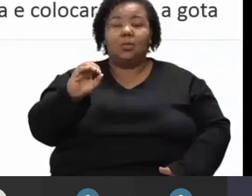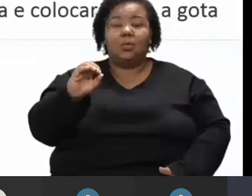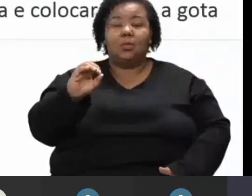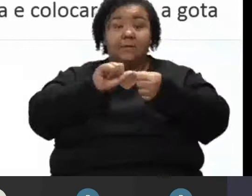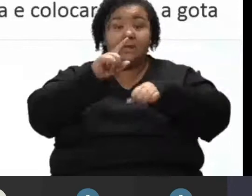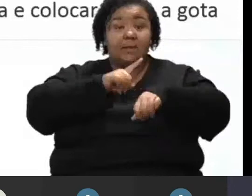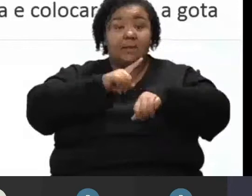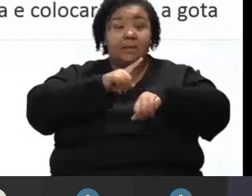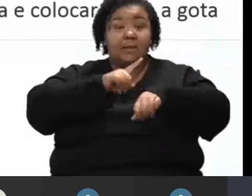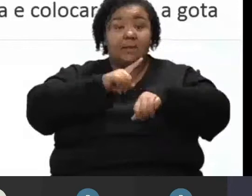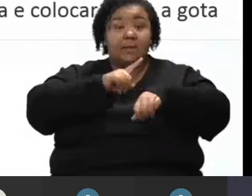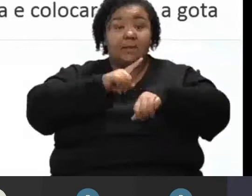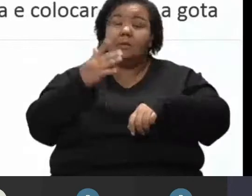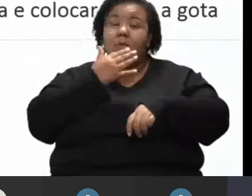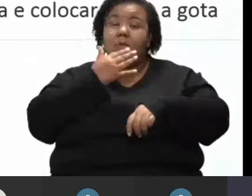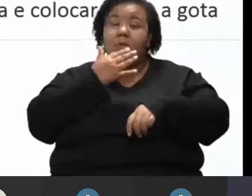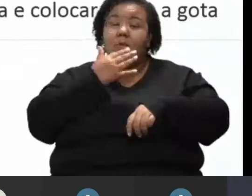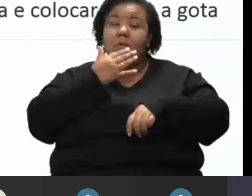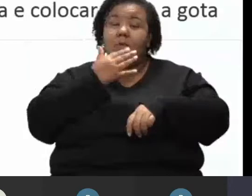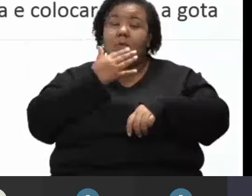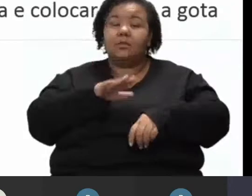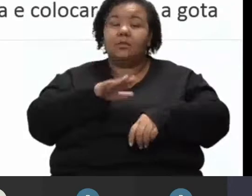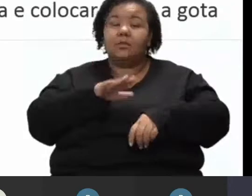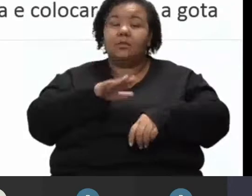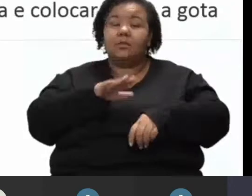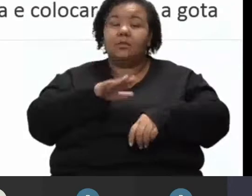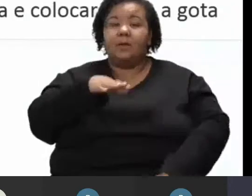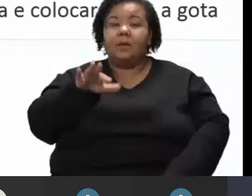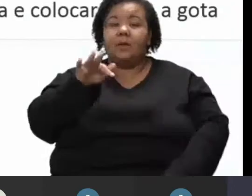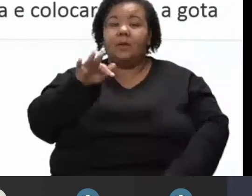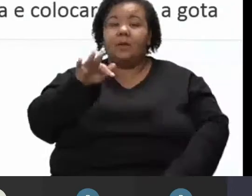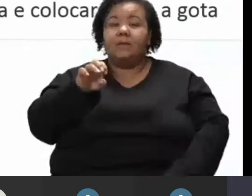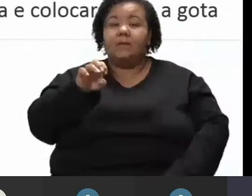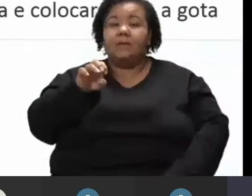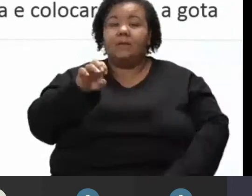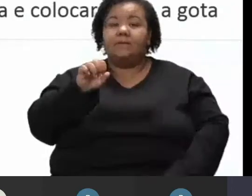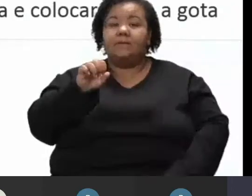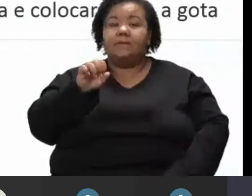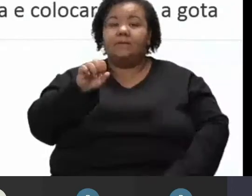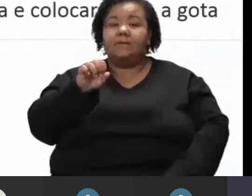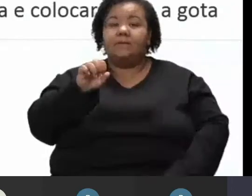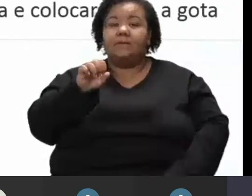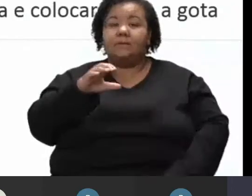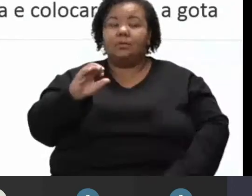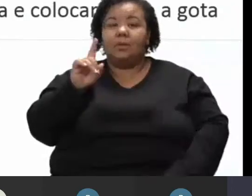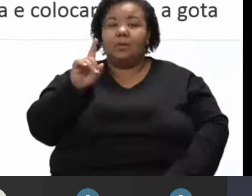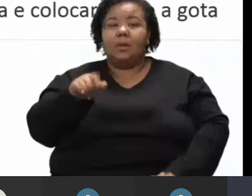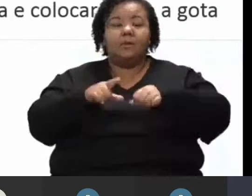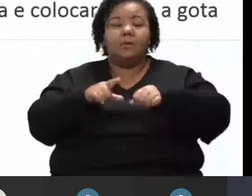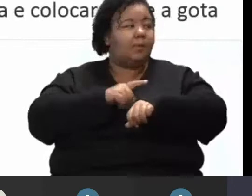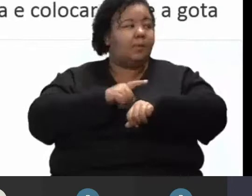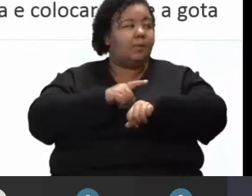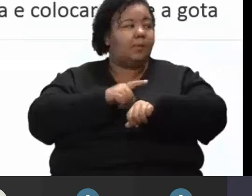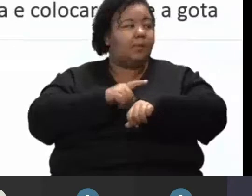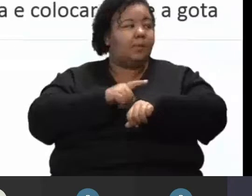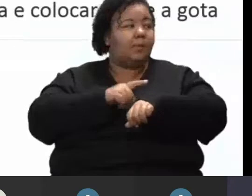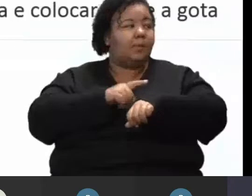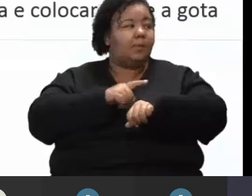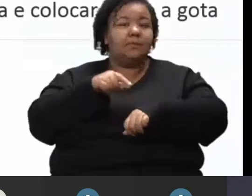coloração a fresco é aquela lâmina que você prepara no momento, tá? E então, nós temos duas formas de